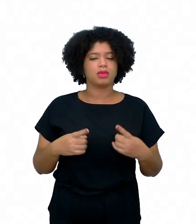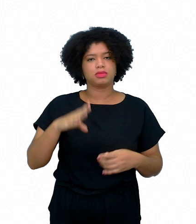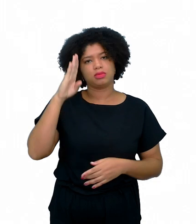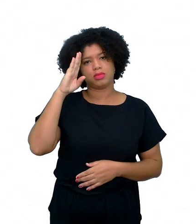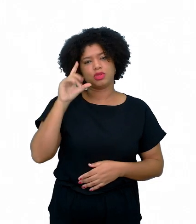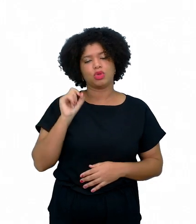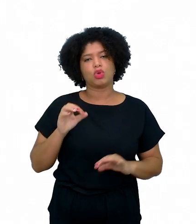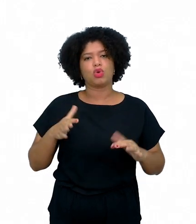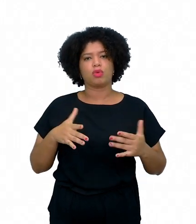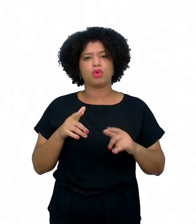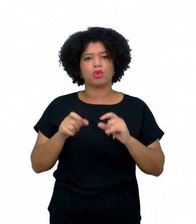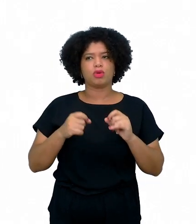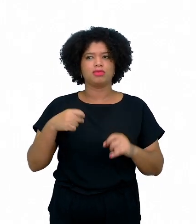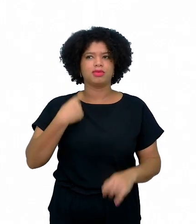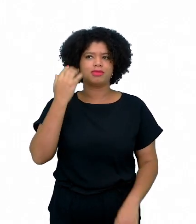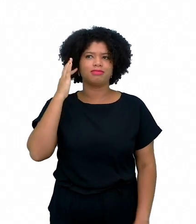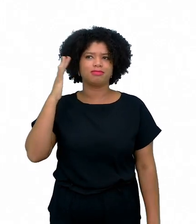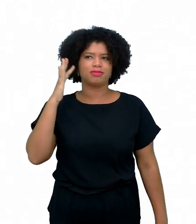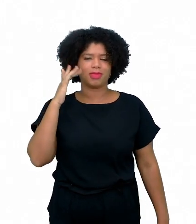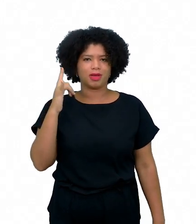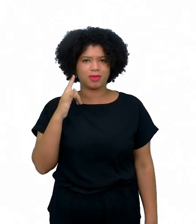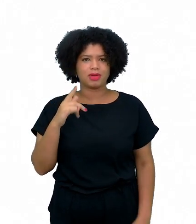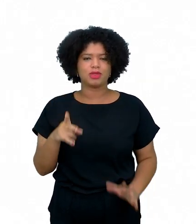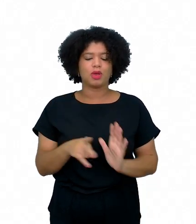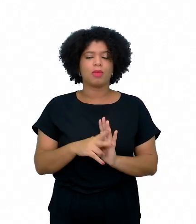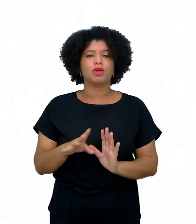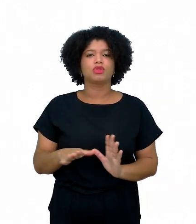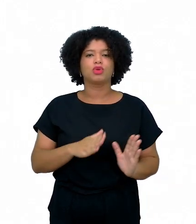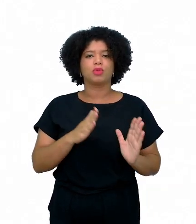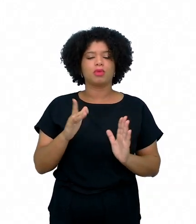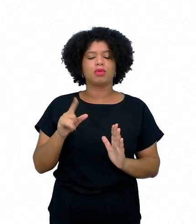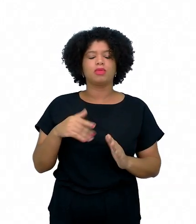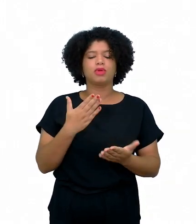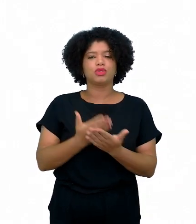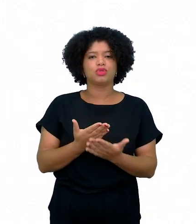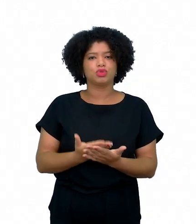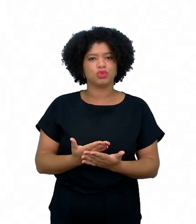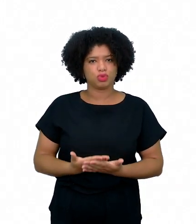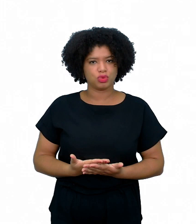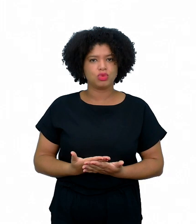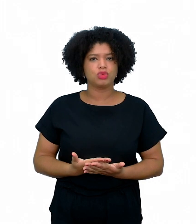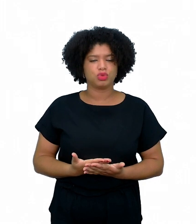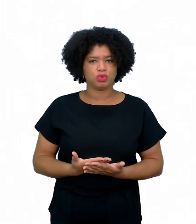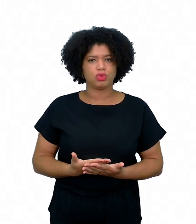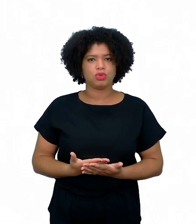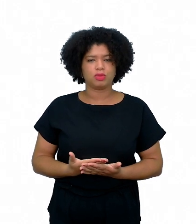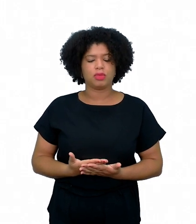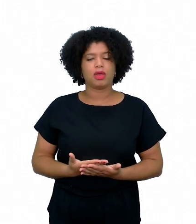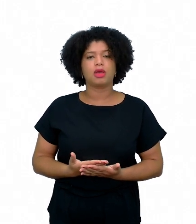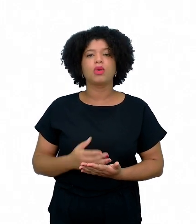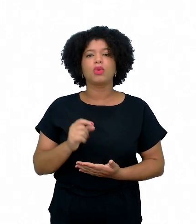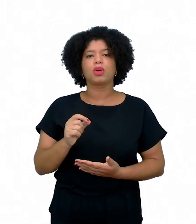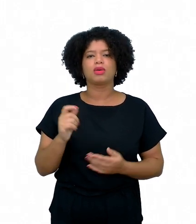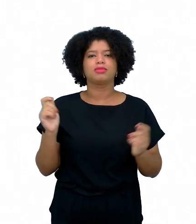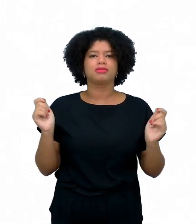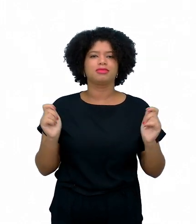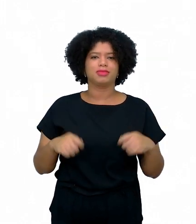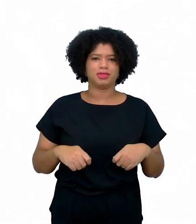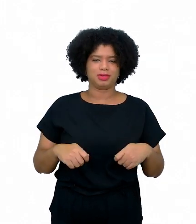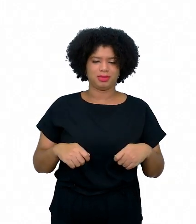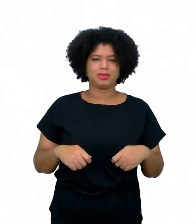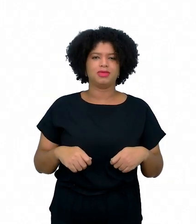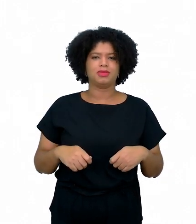estamos sempre pensando nesses nossos momentos de estudo em possibilidades,